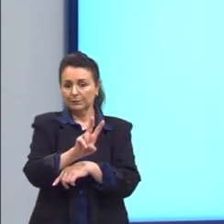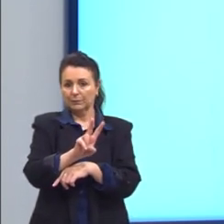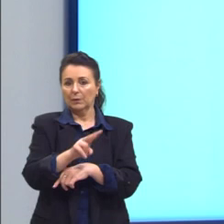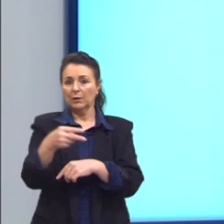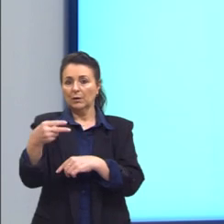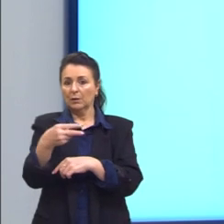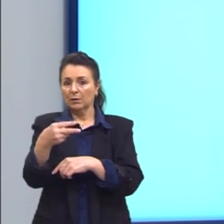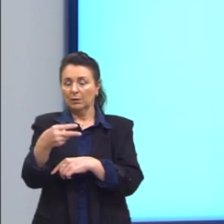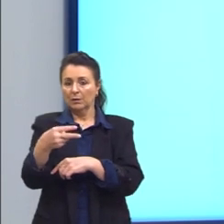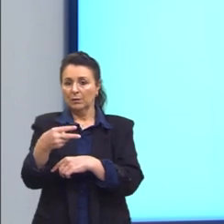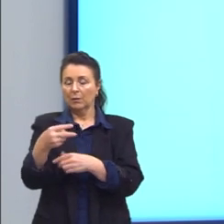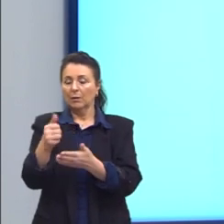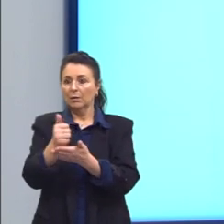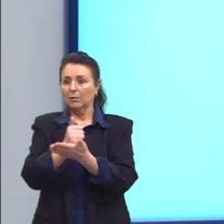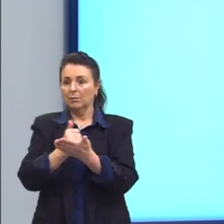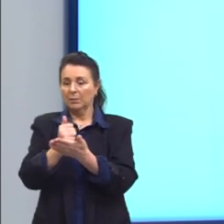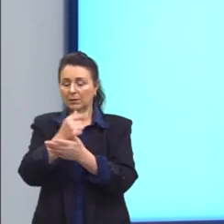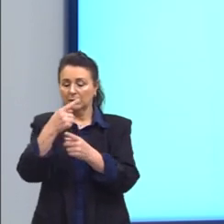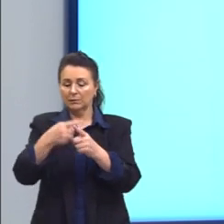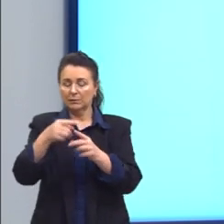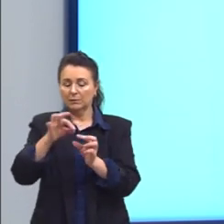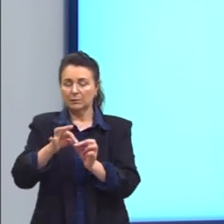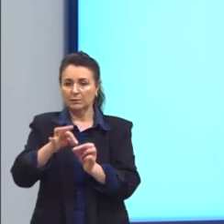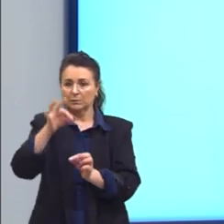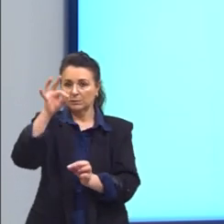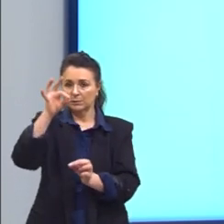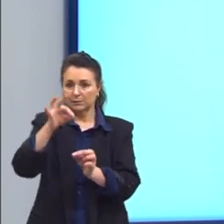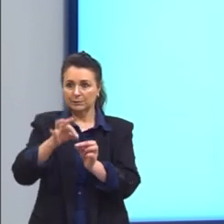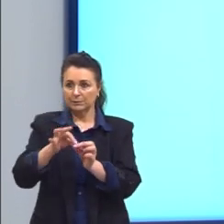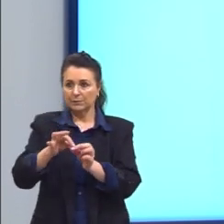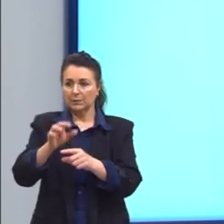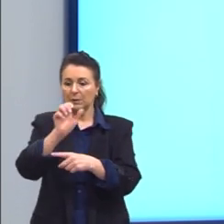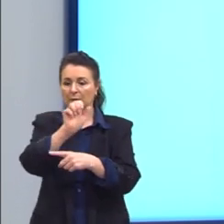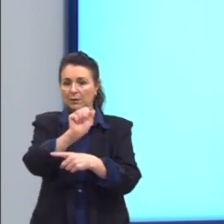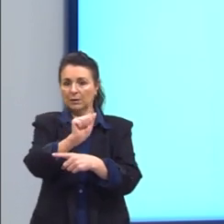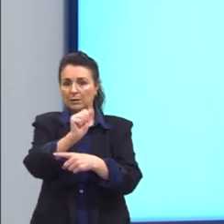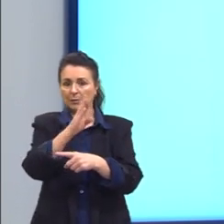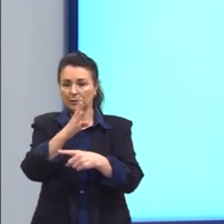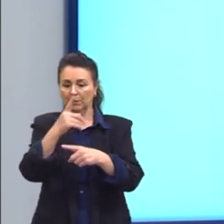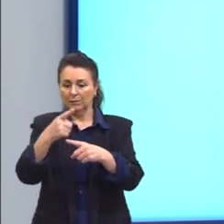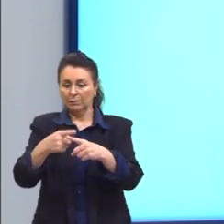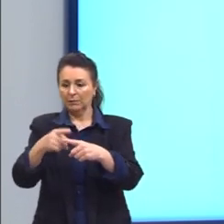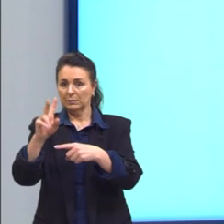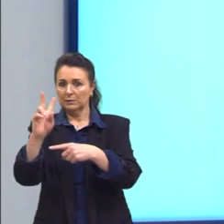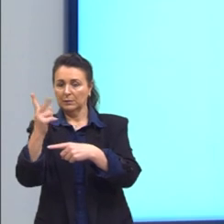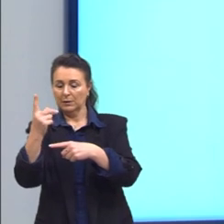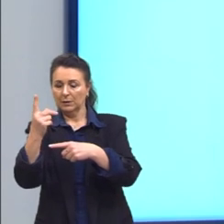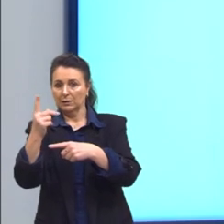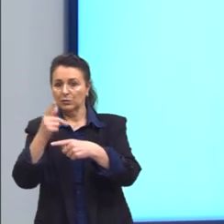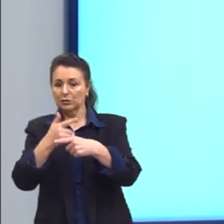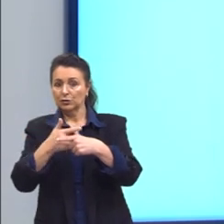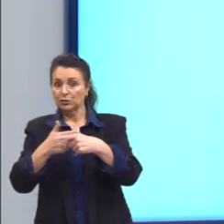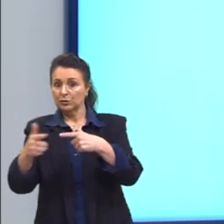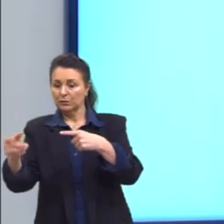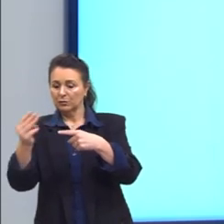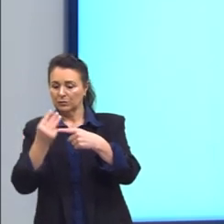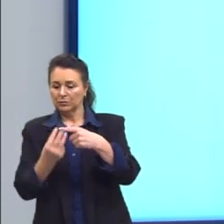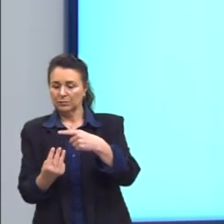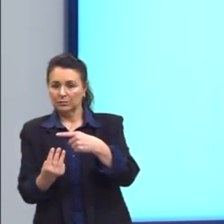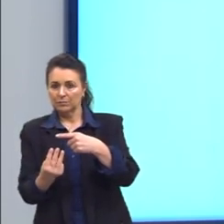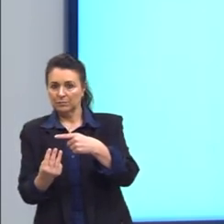área da base vezes altura então AB vezes h / 3 tá